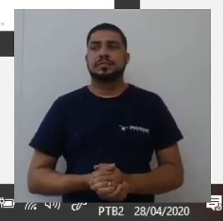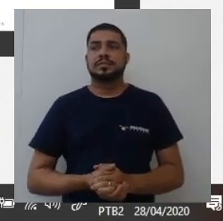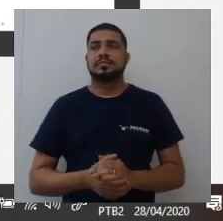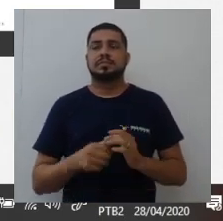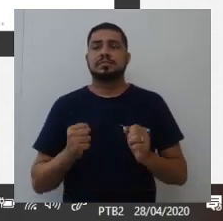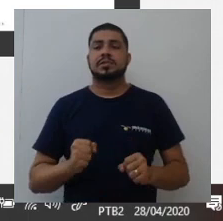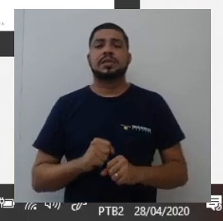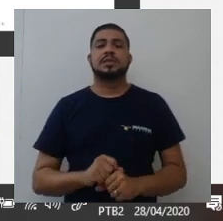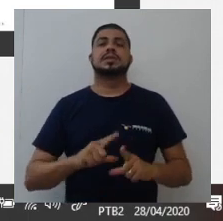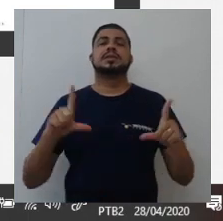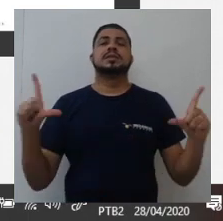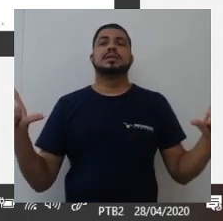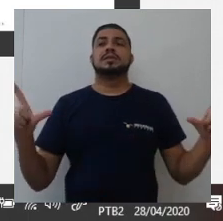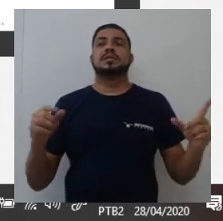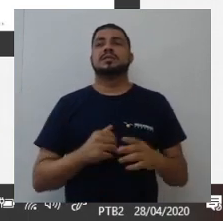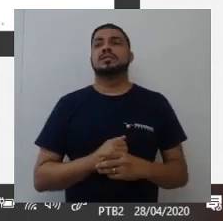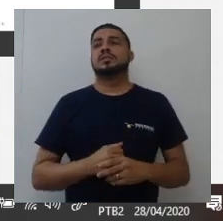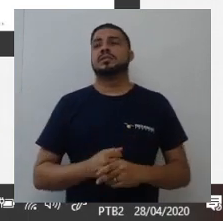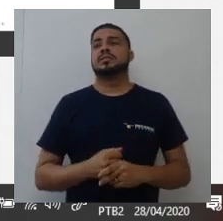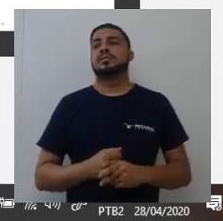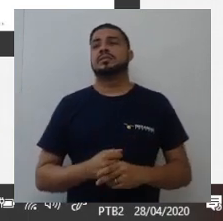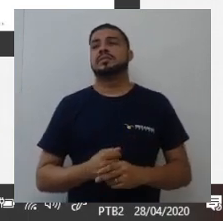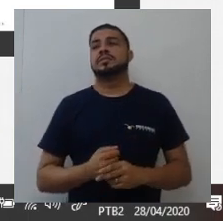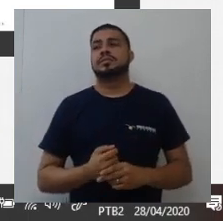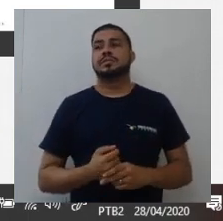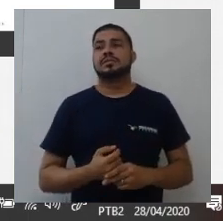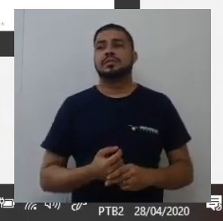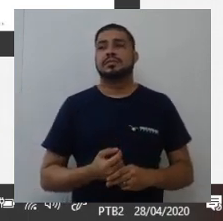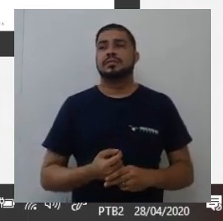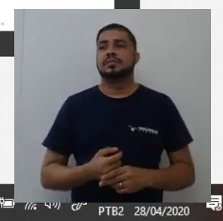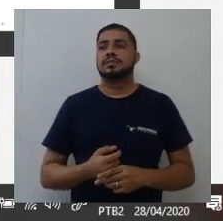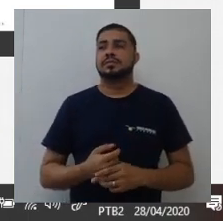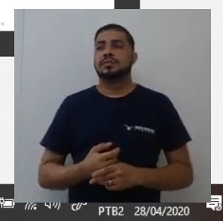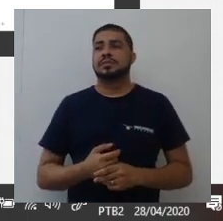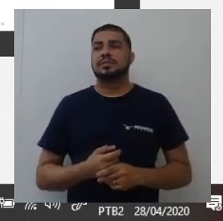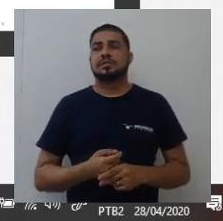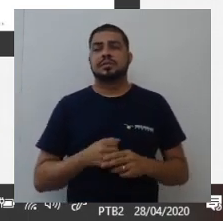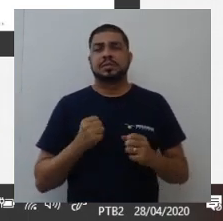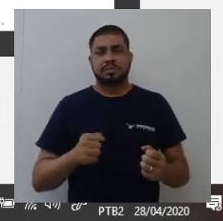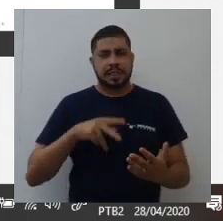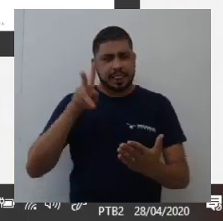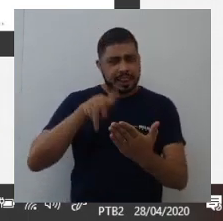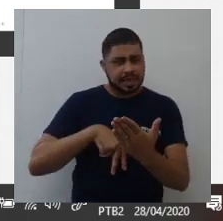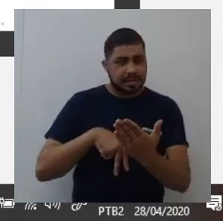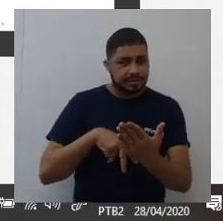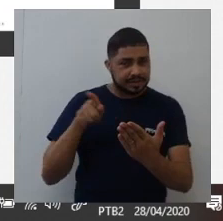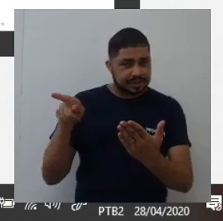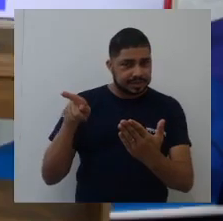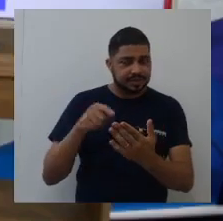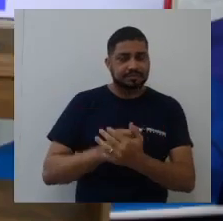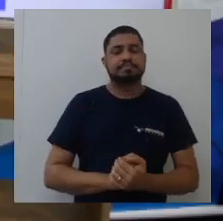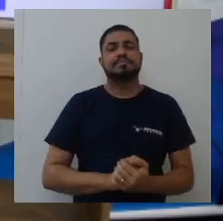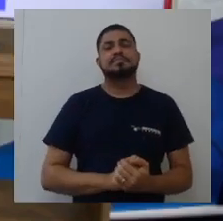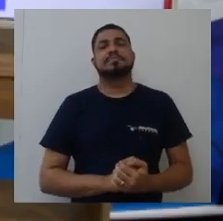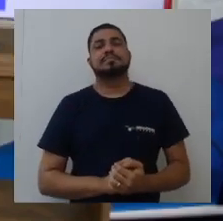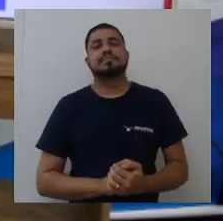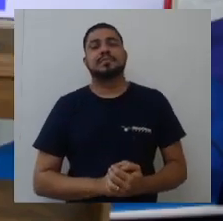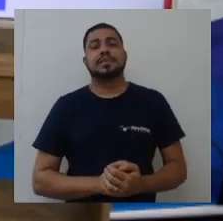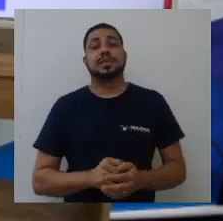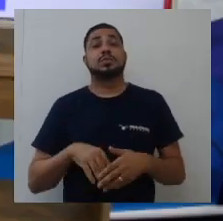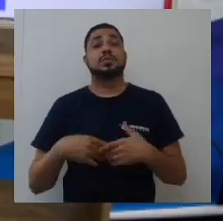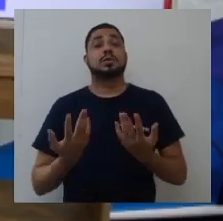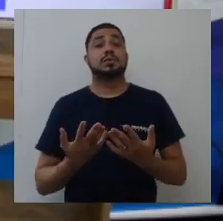tá? Isso. Pode deixar essa tela geral aí. Você pode ler comigo o que está escrito. Olha só.